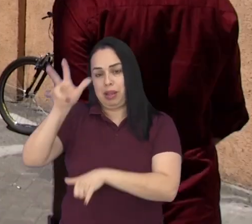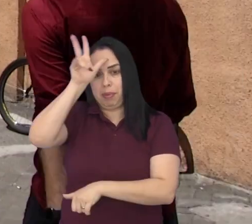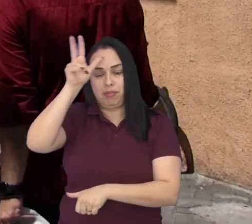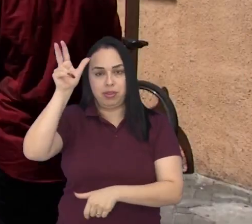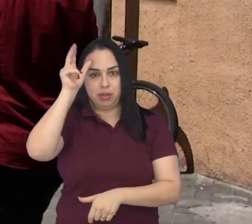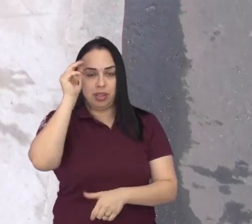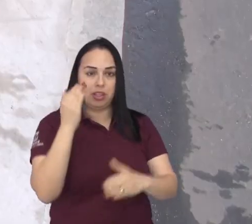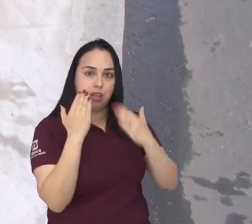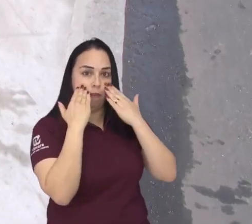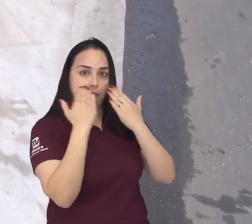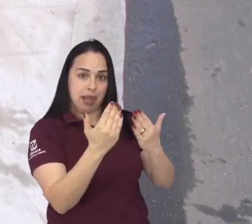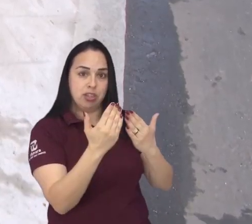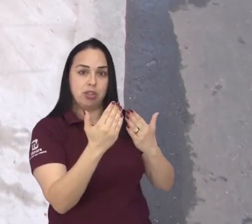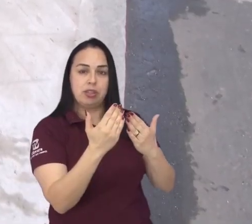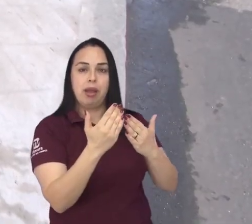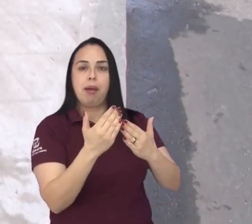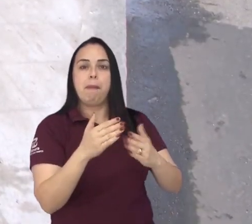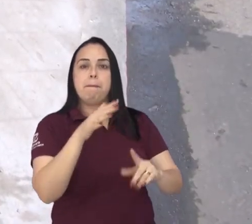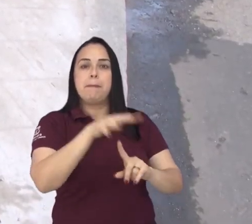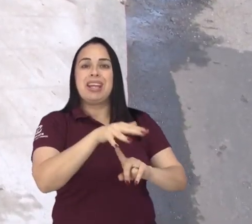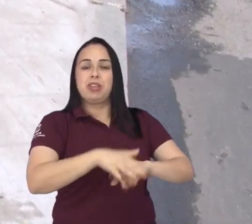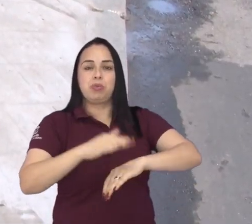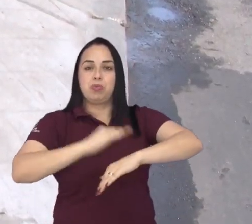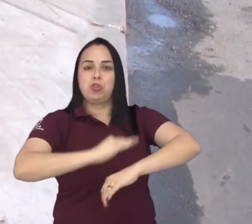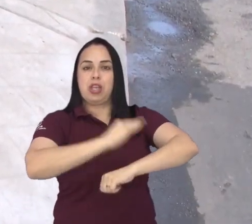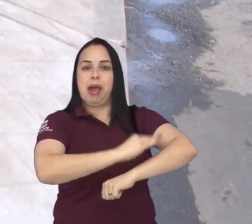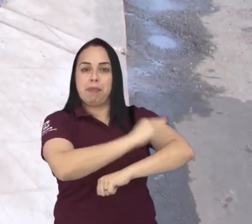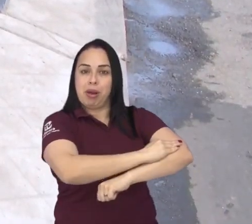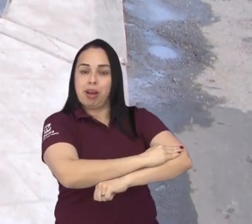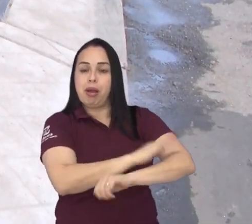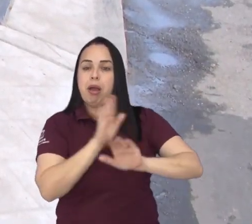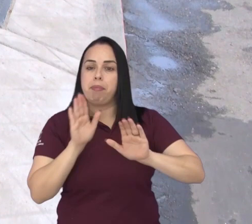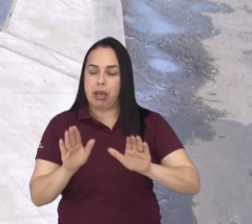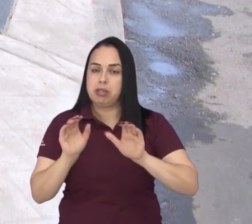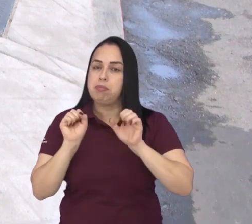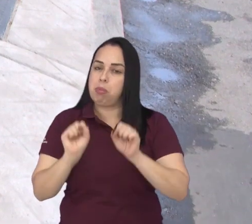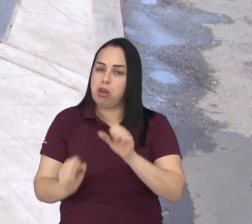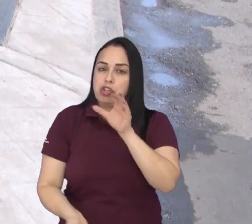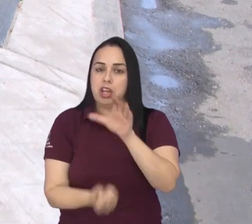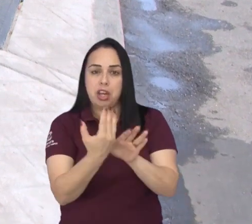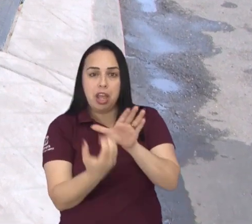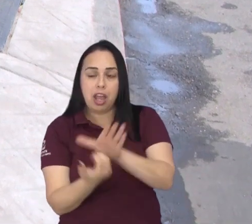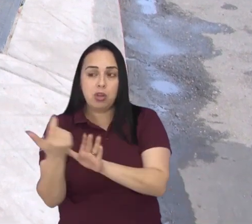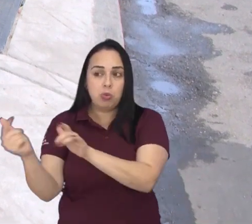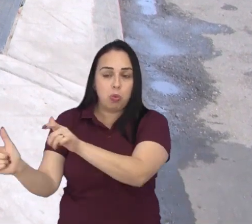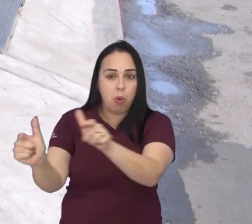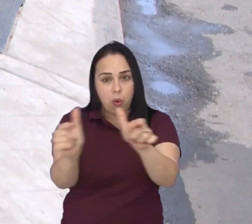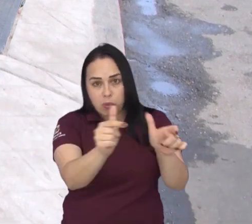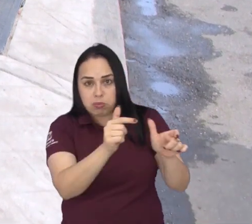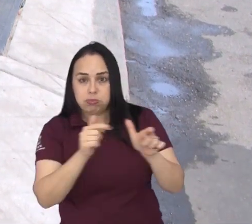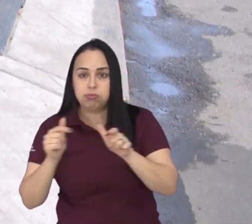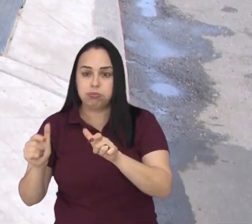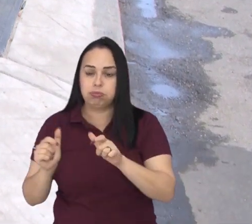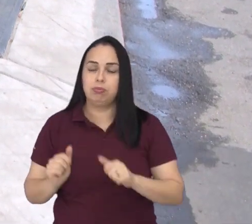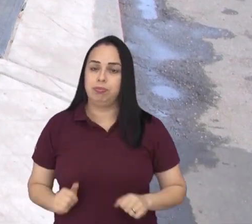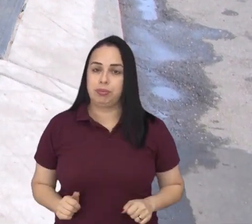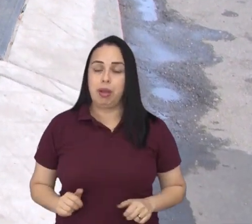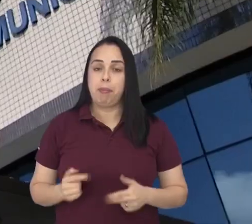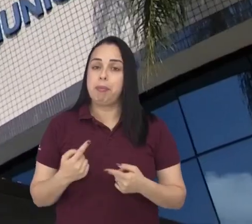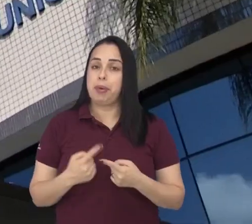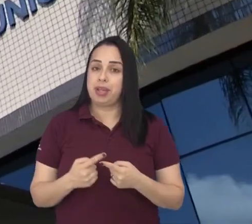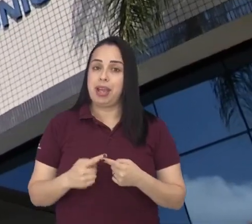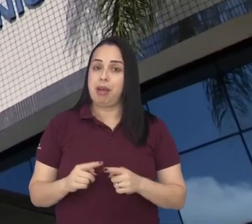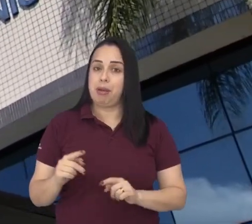mercado municipal e em frente à Praça do Sapo. Mas elas também devem ser implementadas em outros pontos do